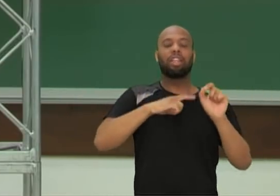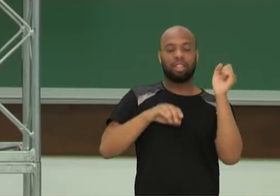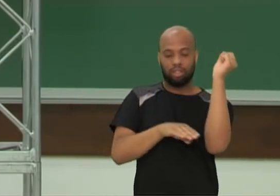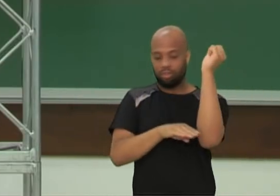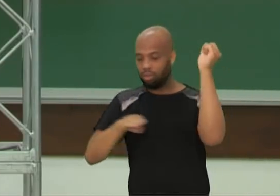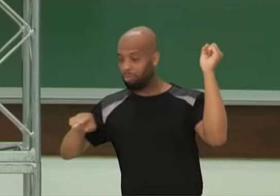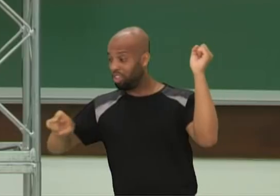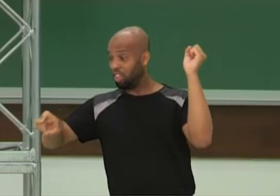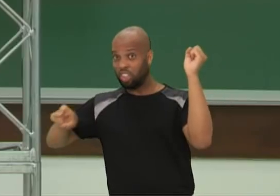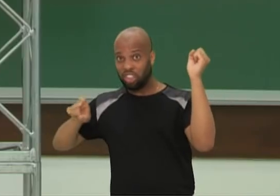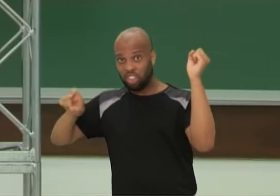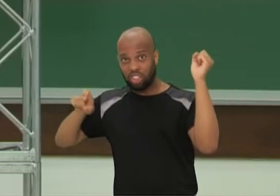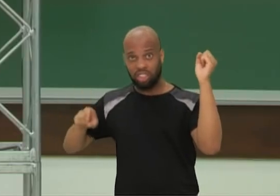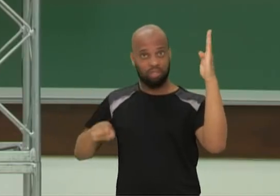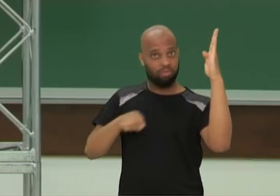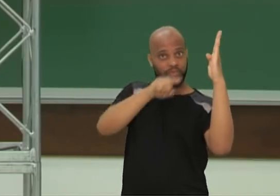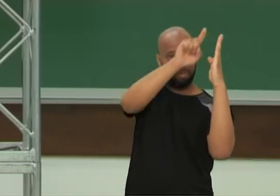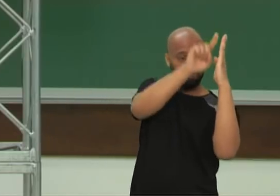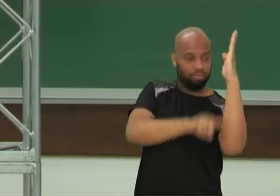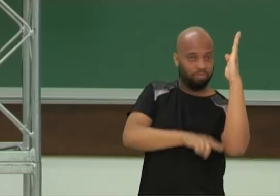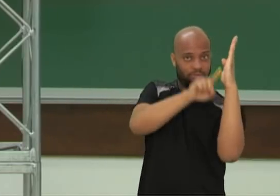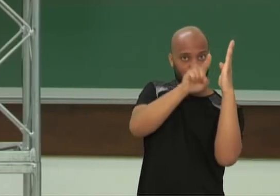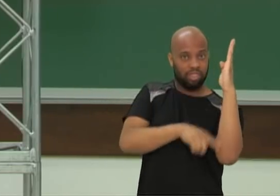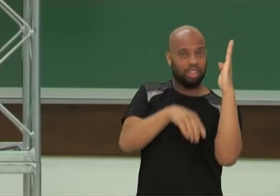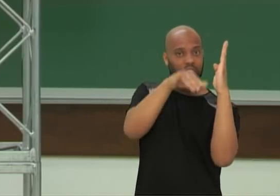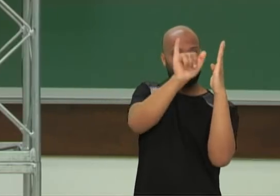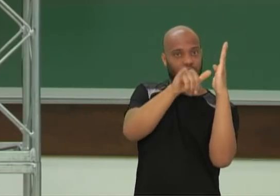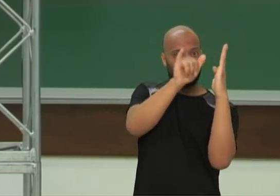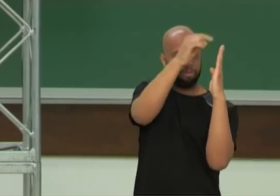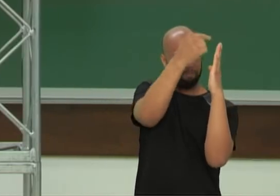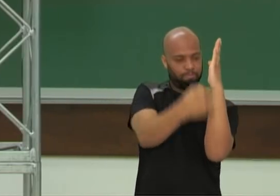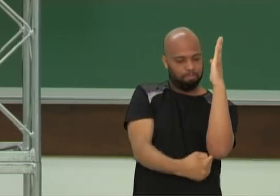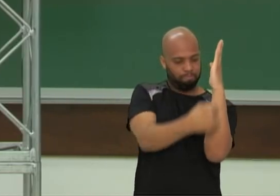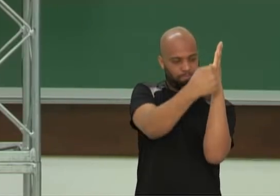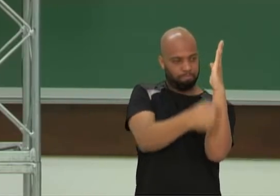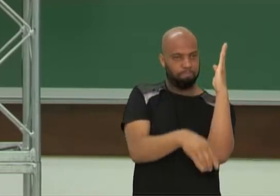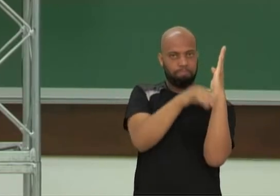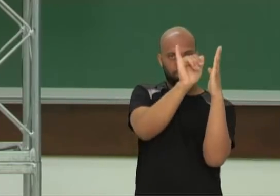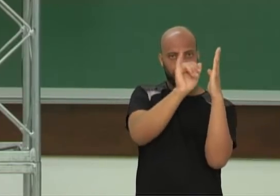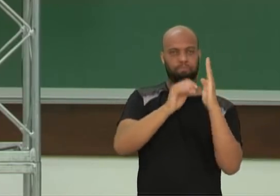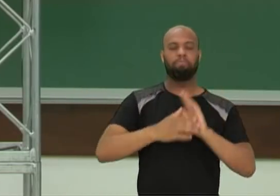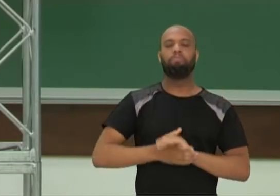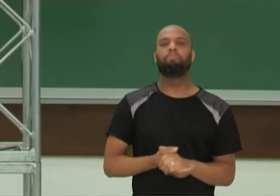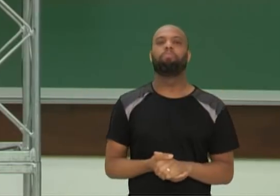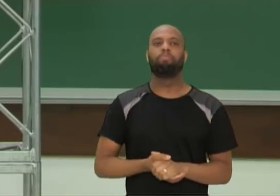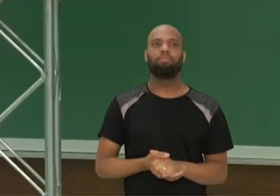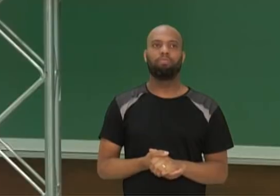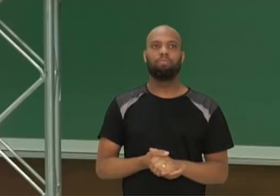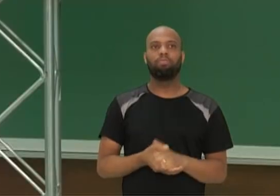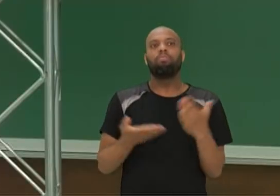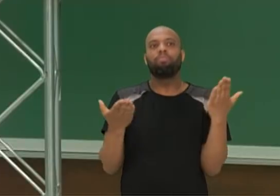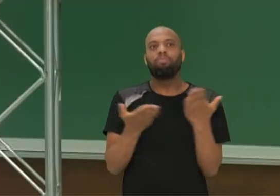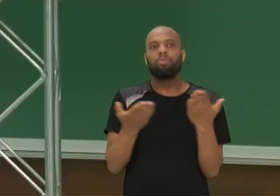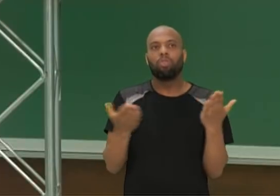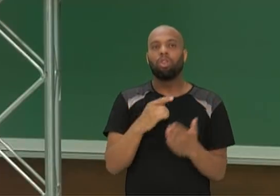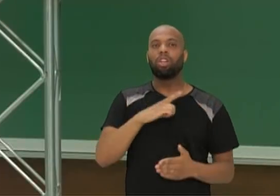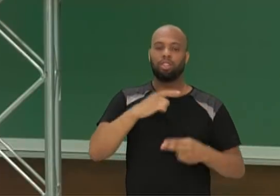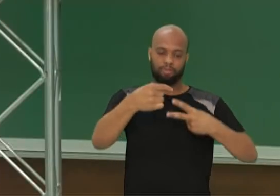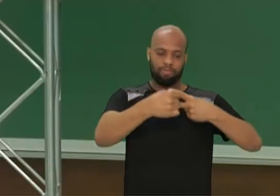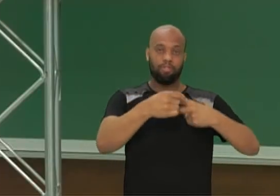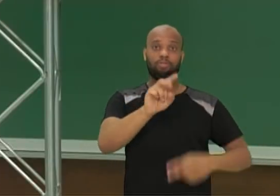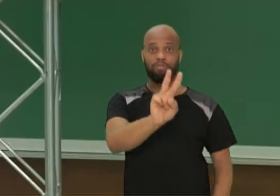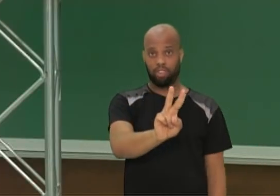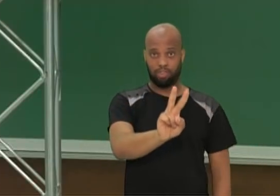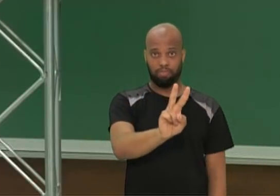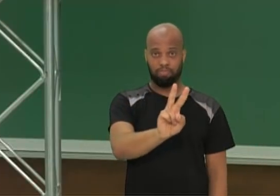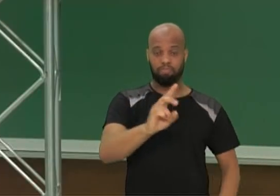do plano cartesiano e o y é o valor que você vai encontrar no eixo vertical do plano cartesiano. Então, eu vou escrever as